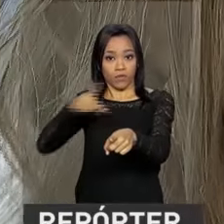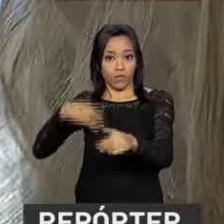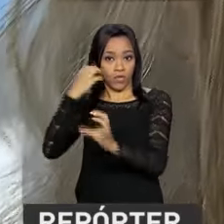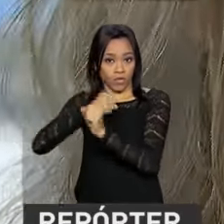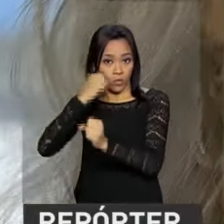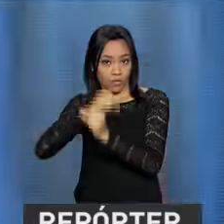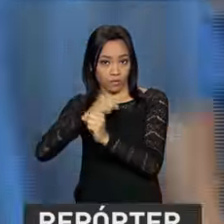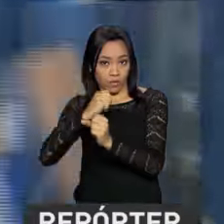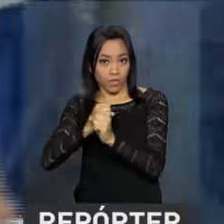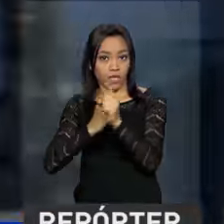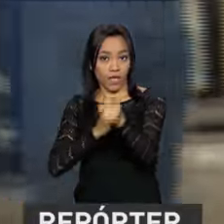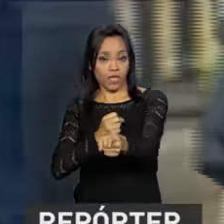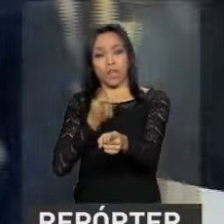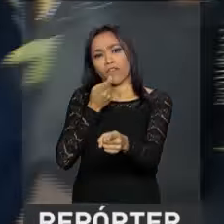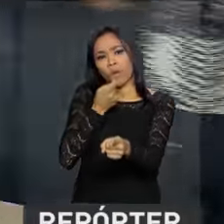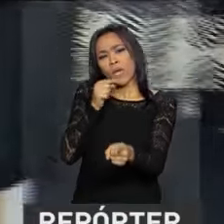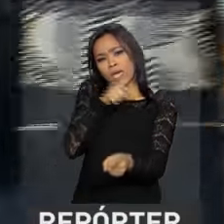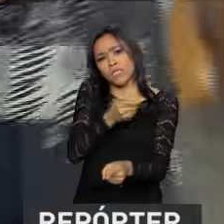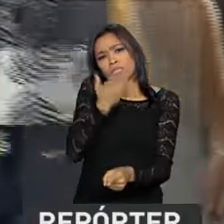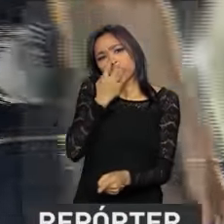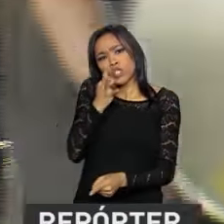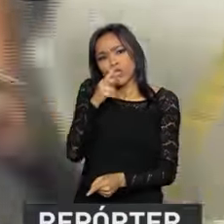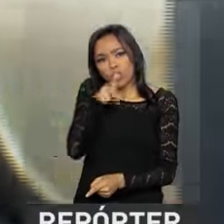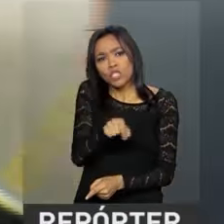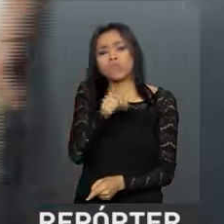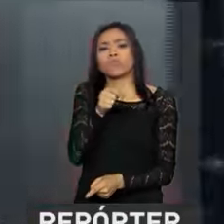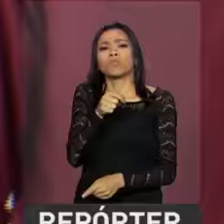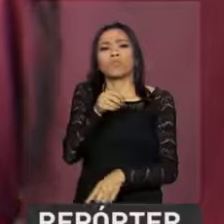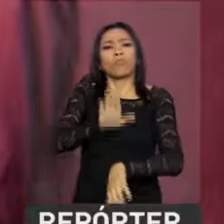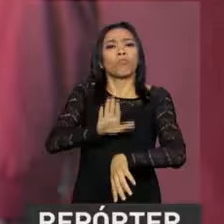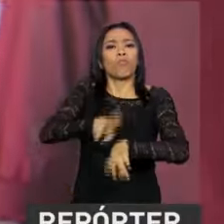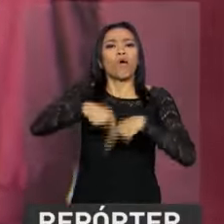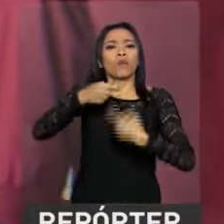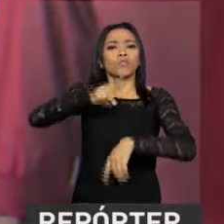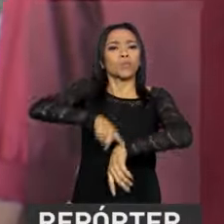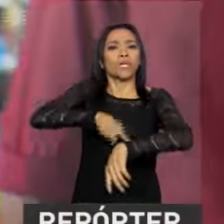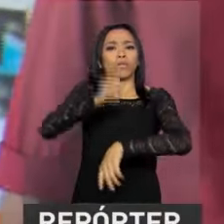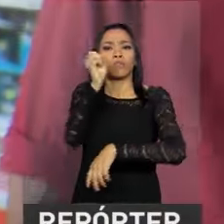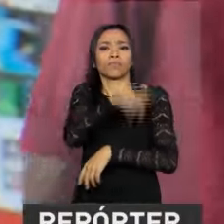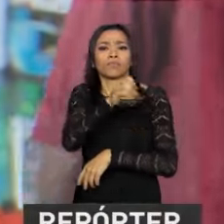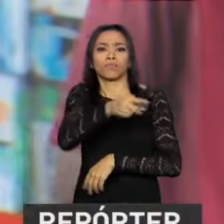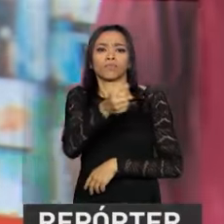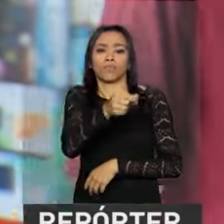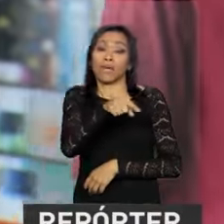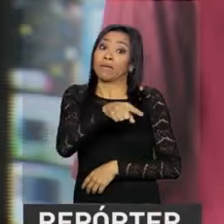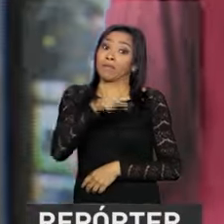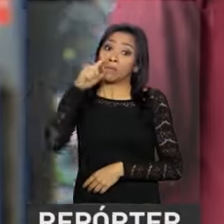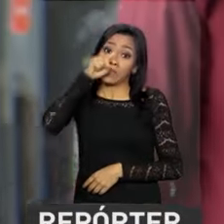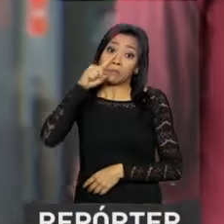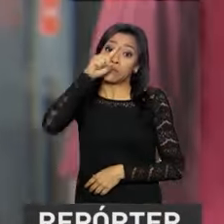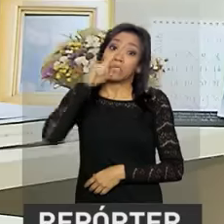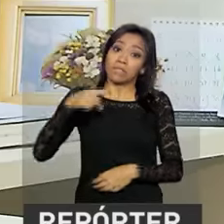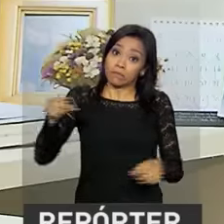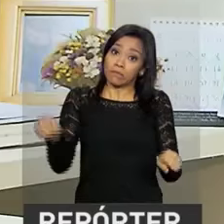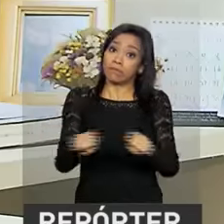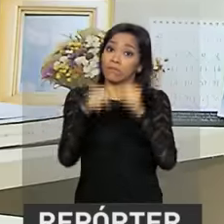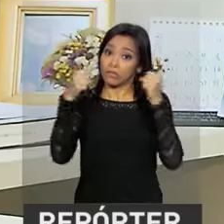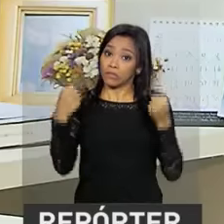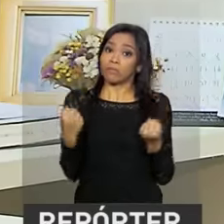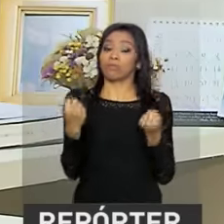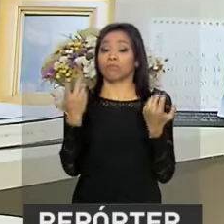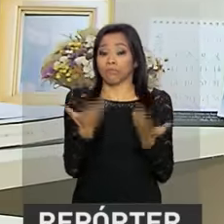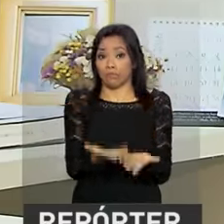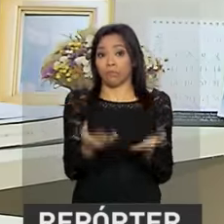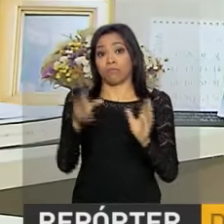Diana Vas de Lima esse tipo de Aposentadoria por tempo de contribuição pode comprometer a sustentabilidade do sistema esse